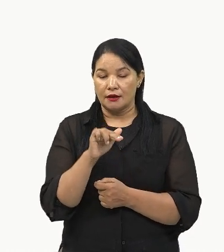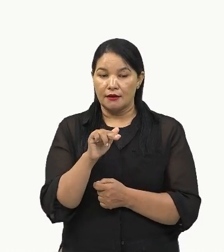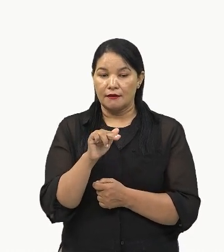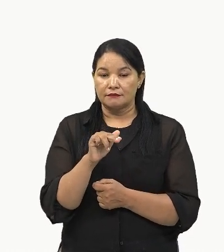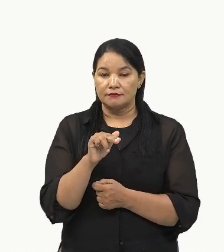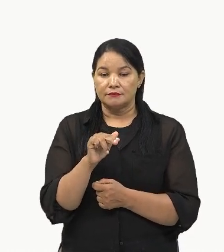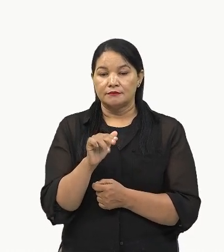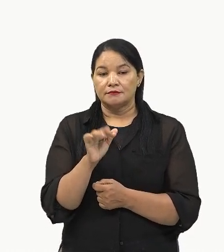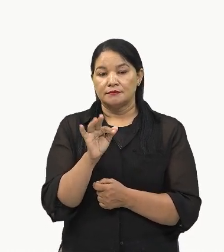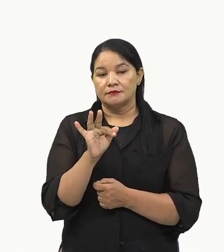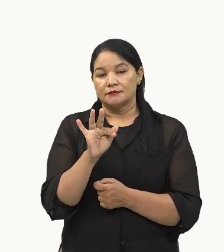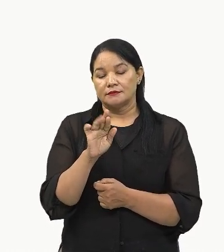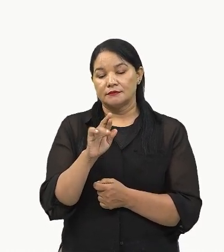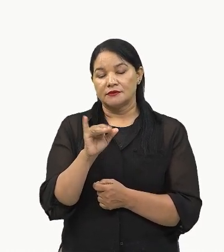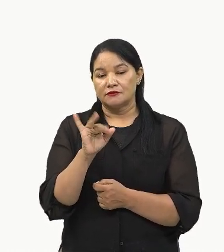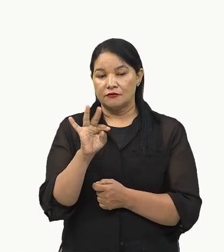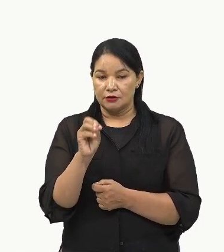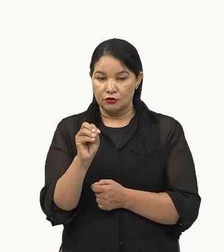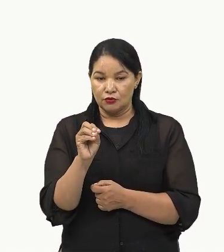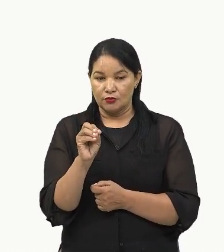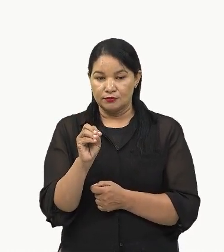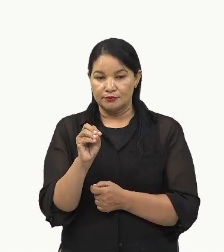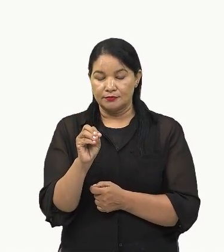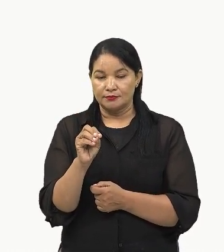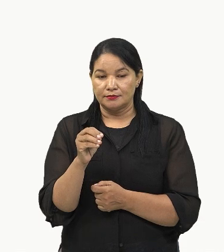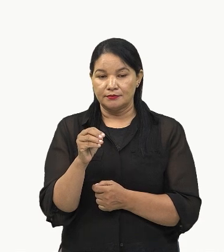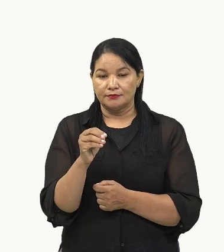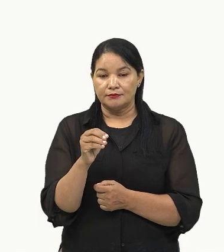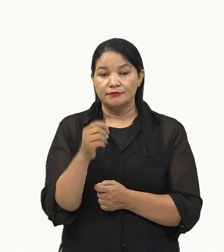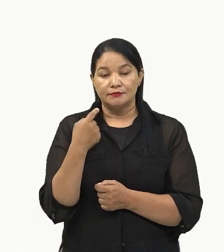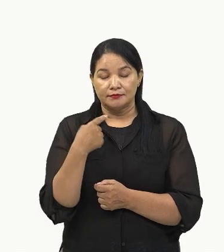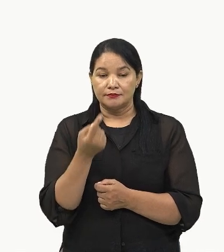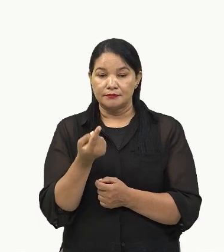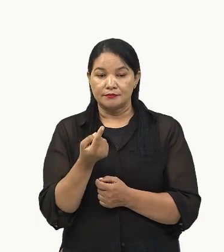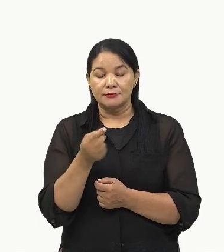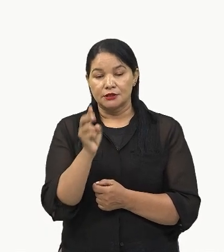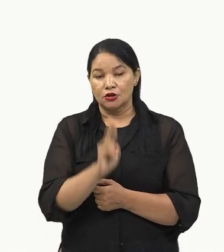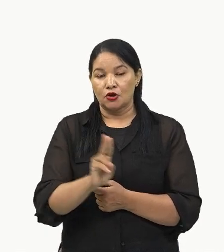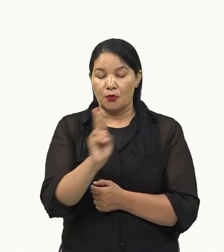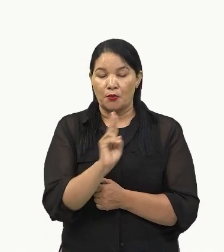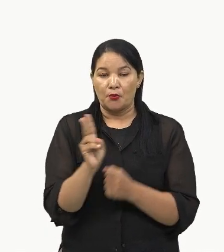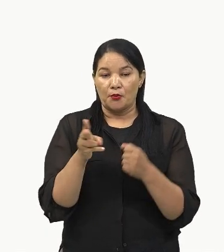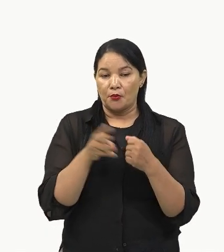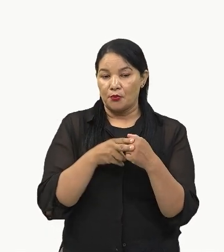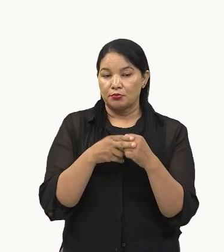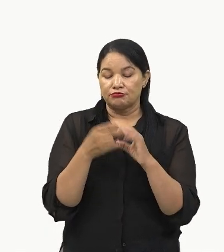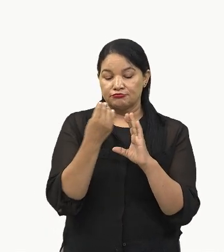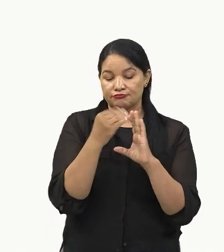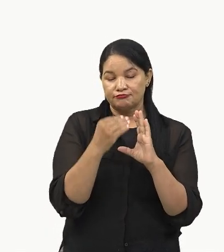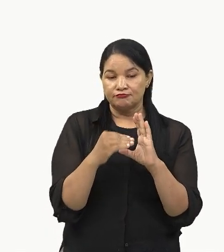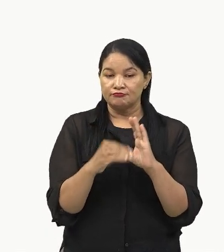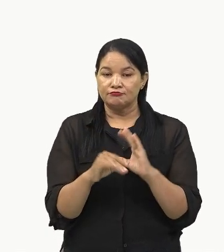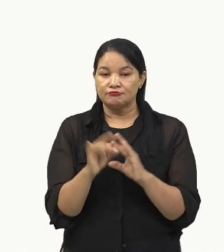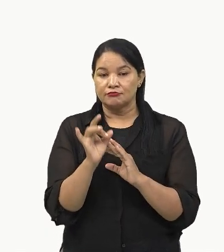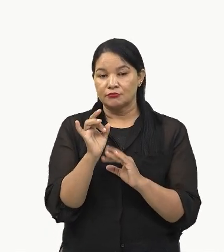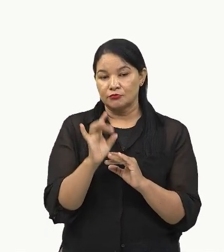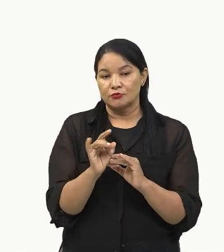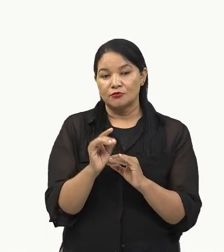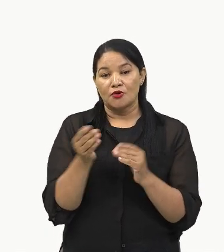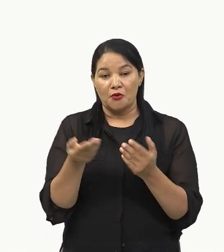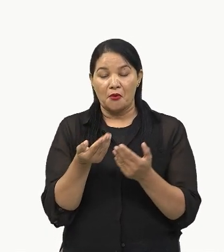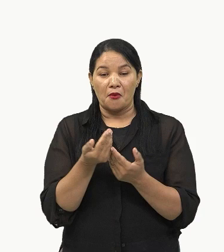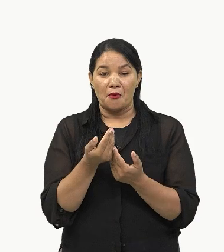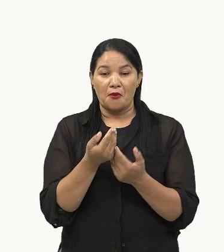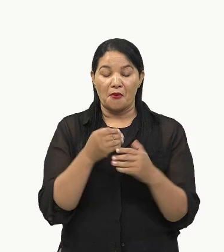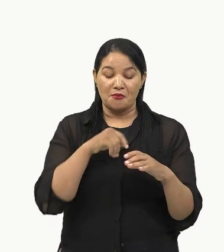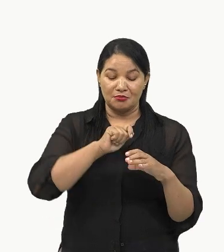han frito la carne para el almuerzo. Então, será que não vai ter almoço hoje?